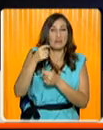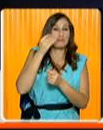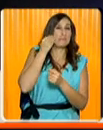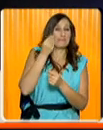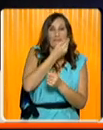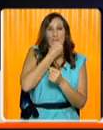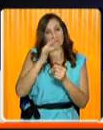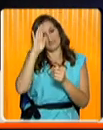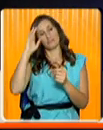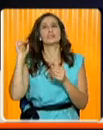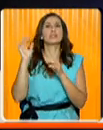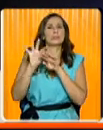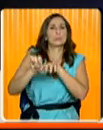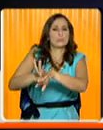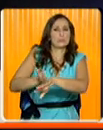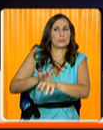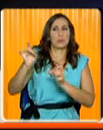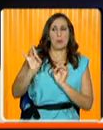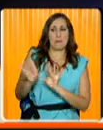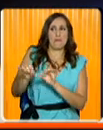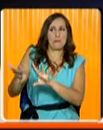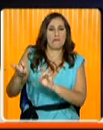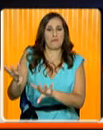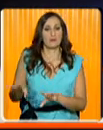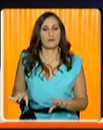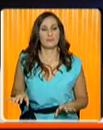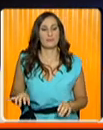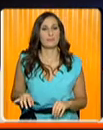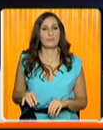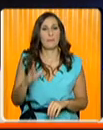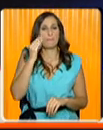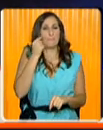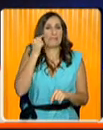picava, incomodava e ia ser enxovalhado. Está bem?